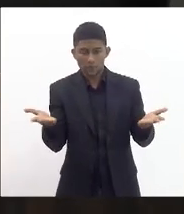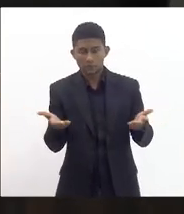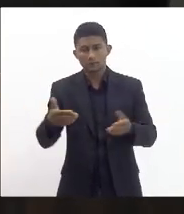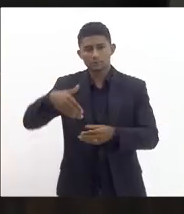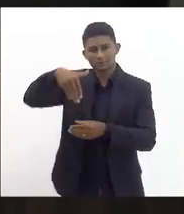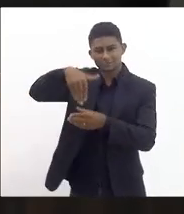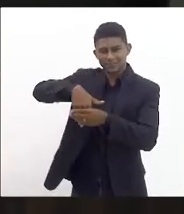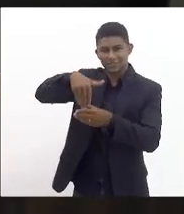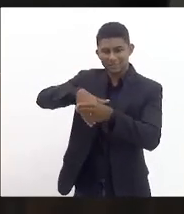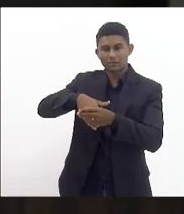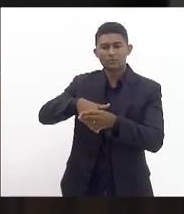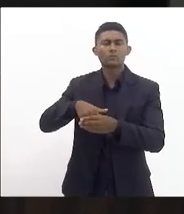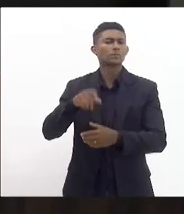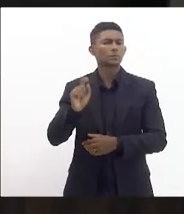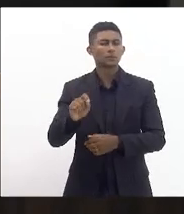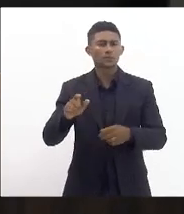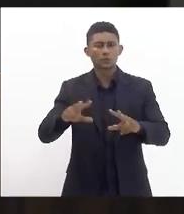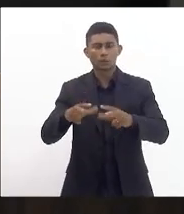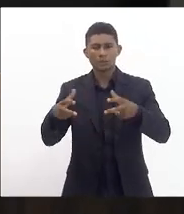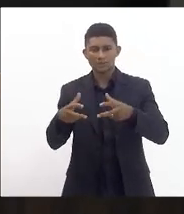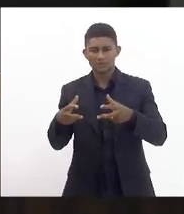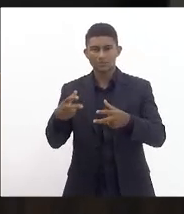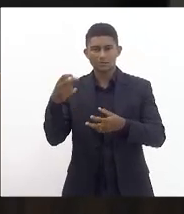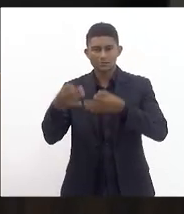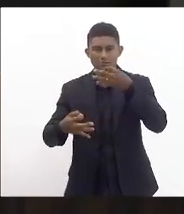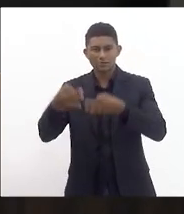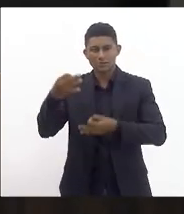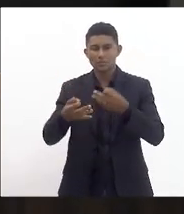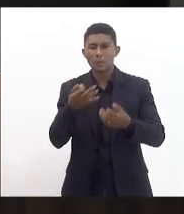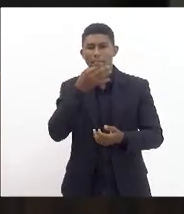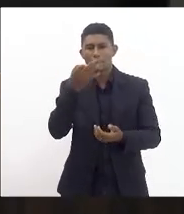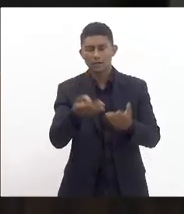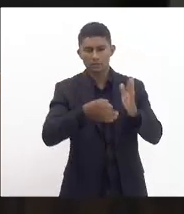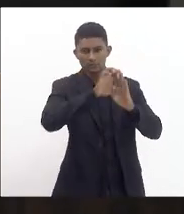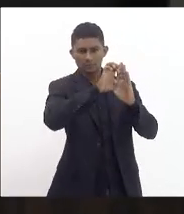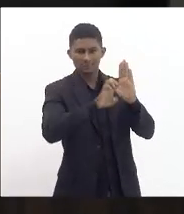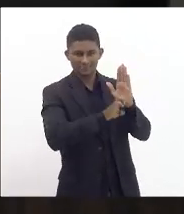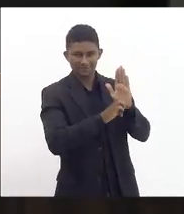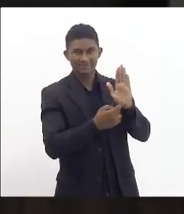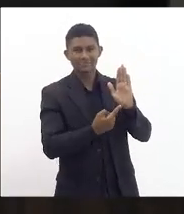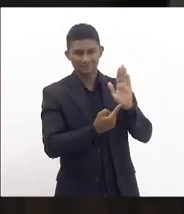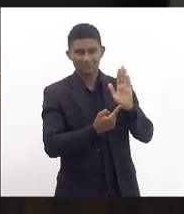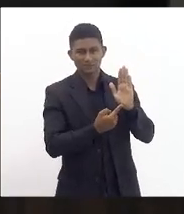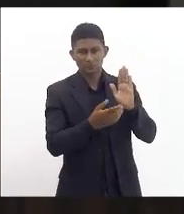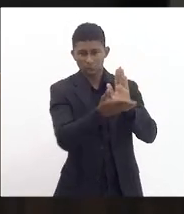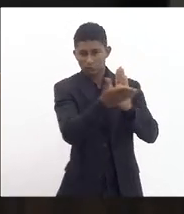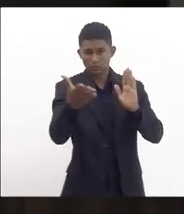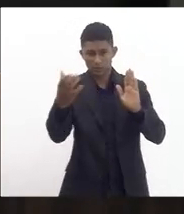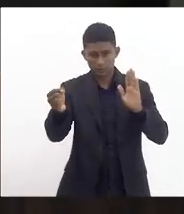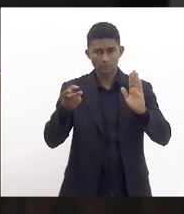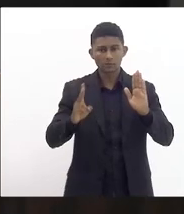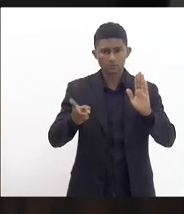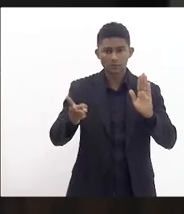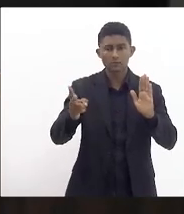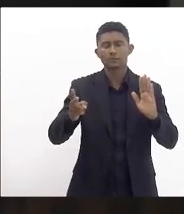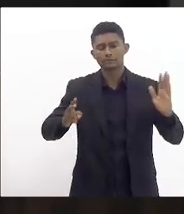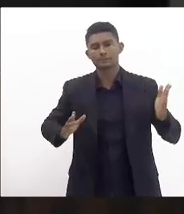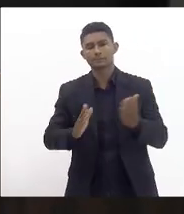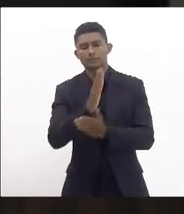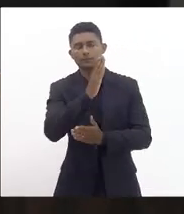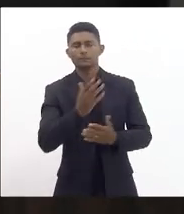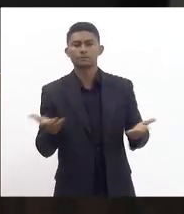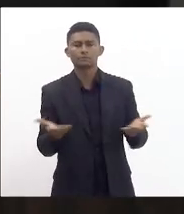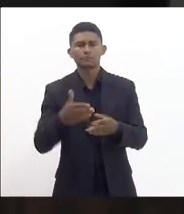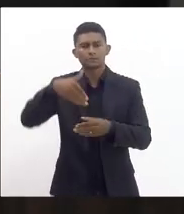votação, o parecer da Comissão de Constituição e Justiça sobre a emenda de plenário com parecer favorável. Senhores que aprovam, permaneçam como estão. Aprovado.